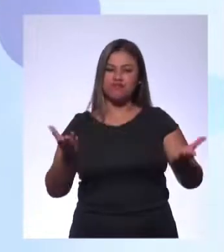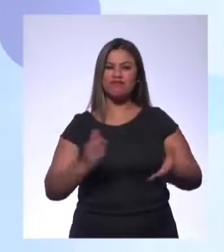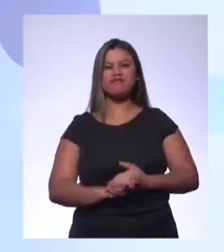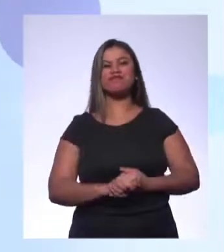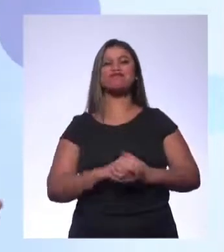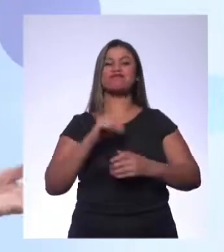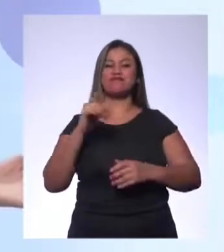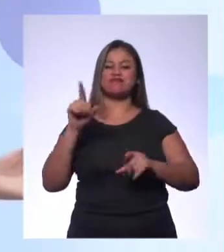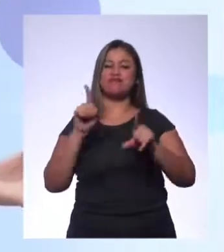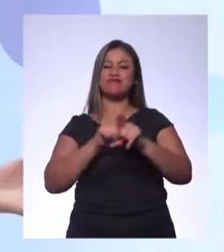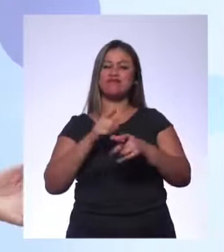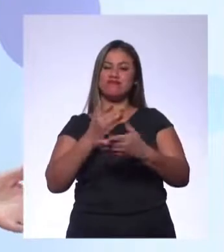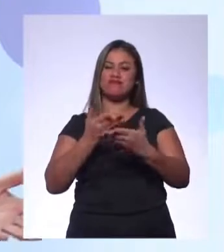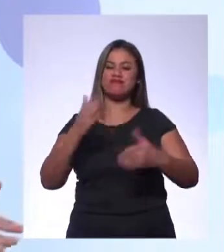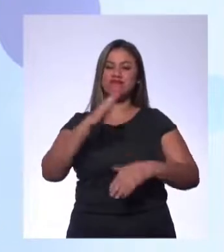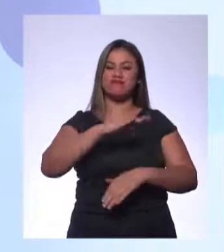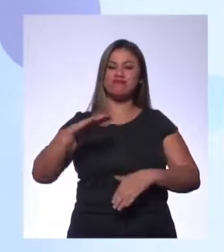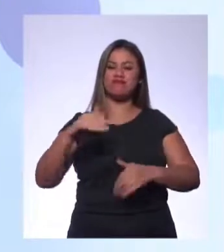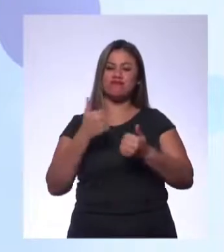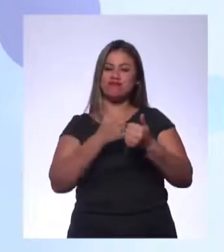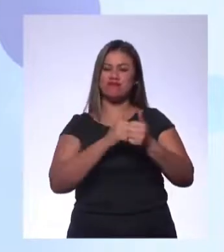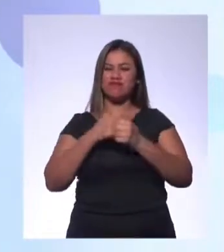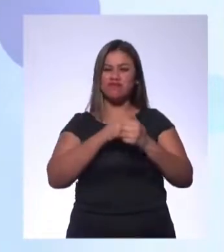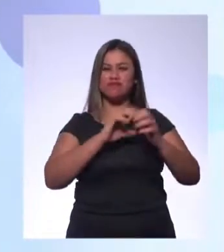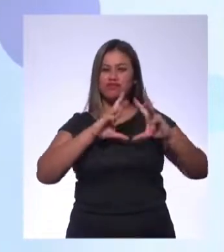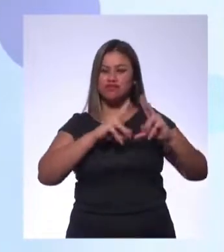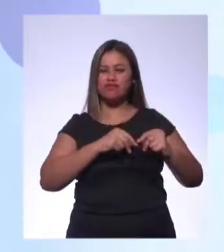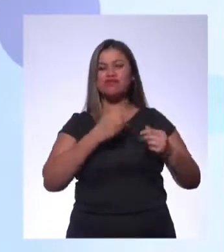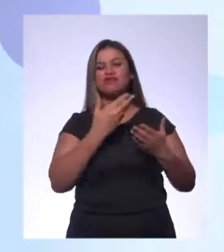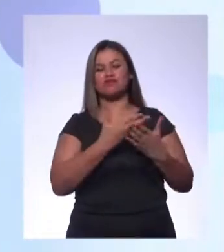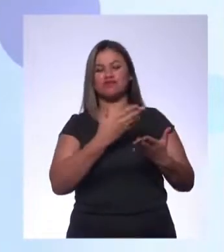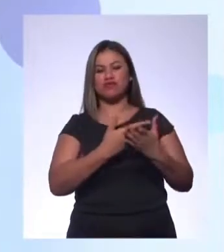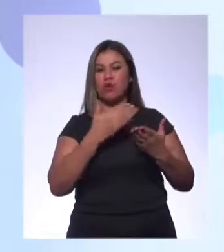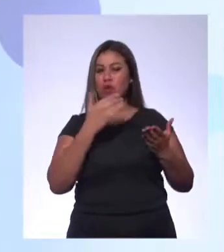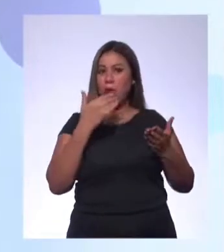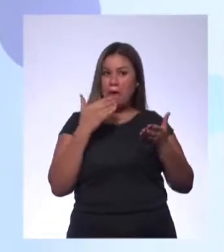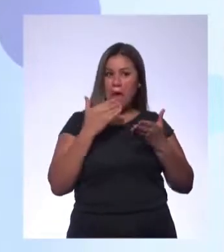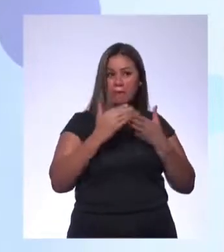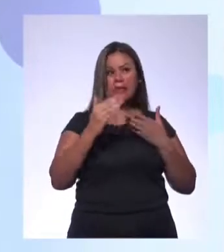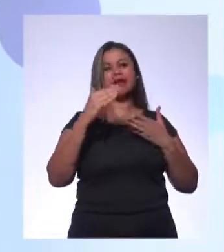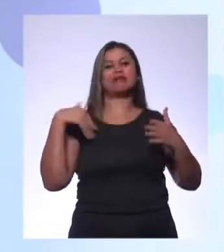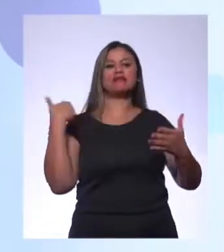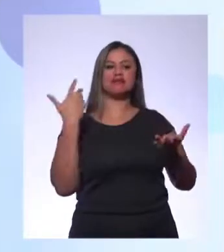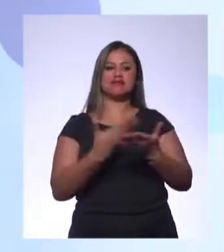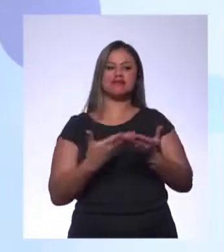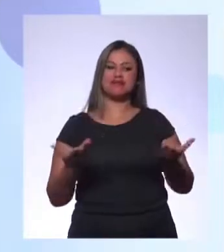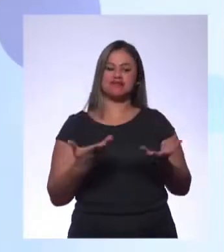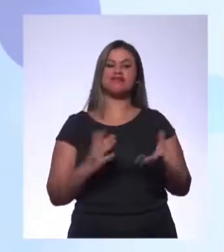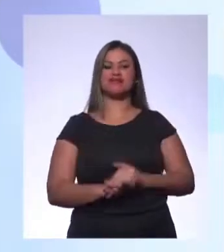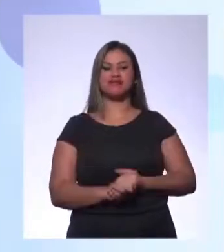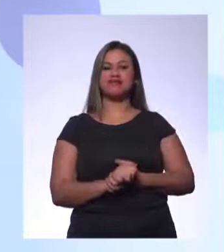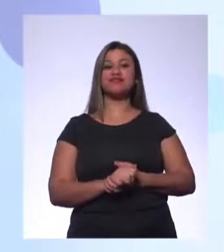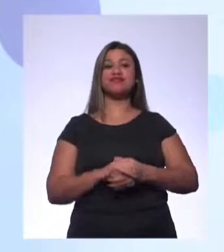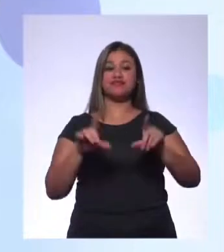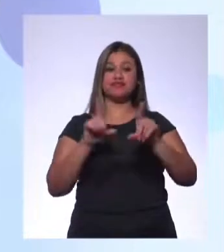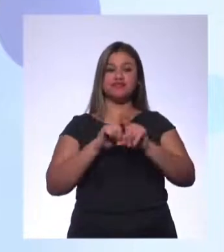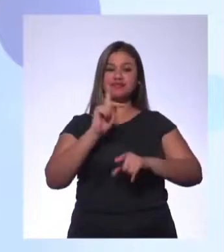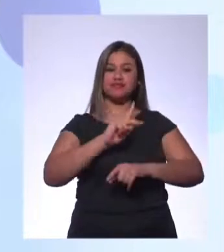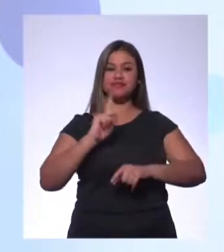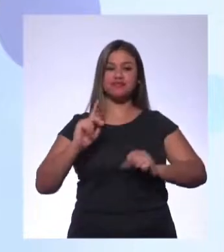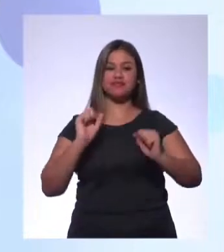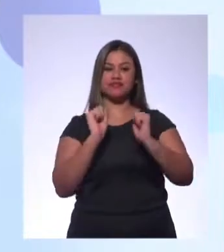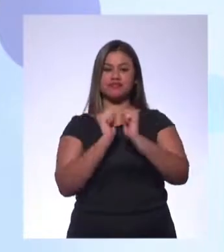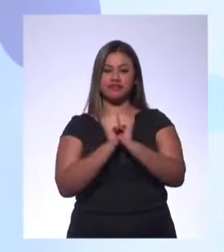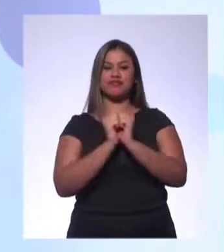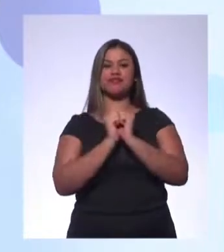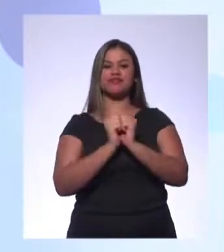para você também, estudante, que está acompanhando todas as nossas aulas desde o início aqui no Centro de Mídias e, claro, para os professores que